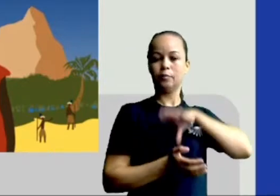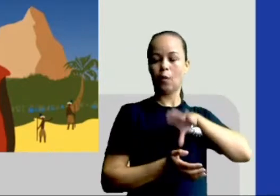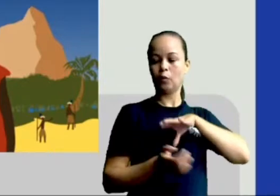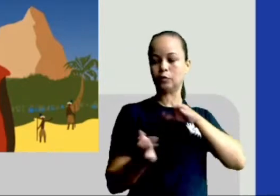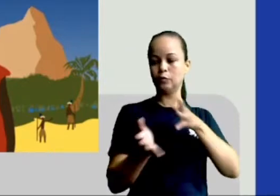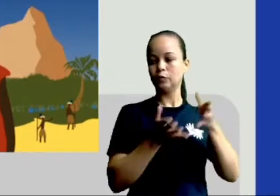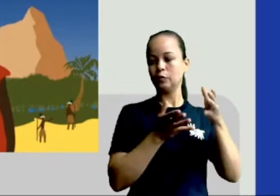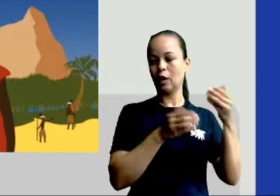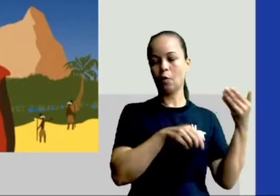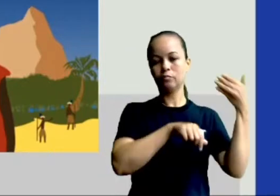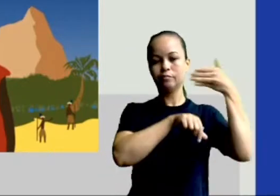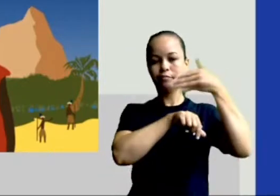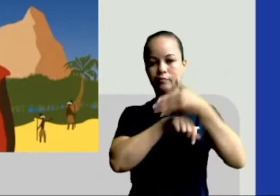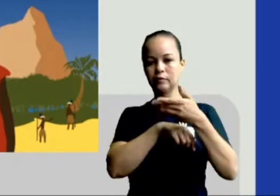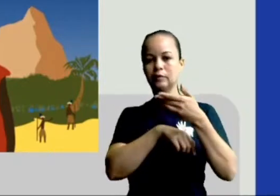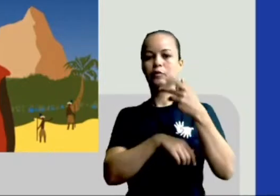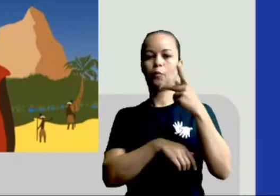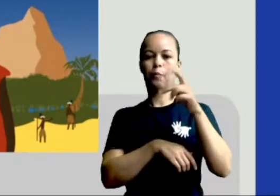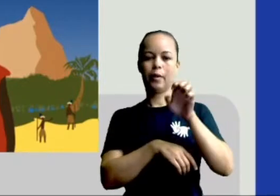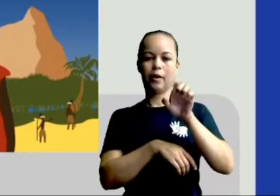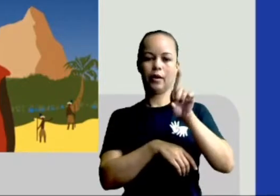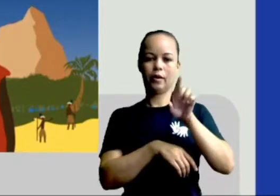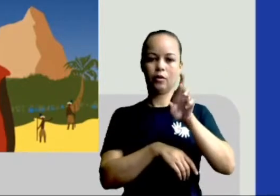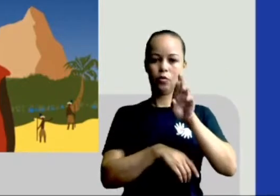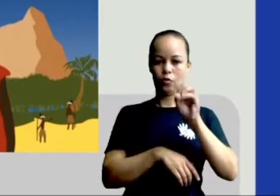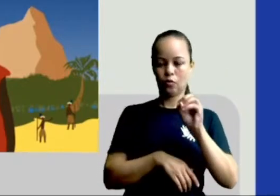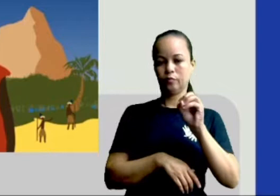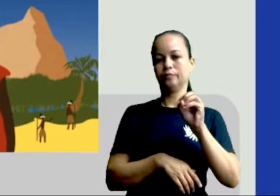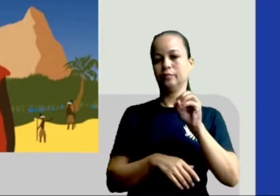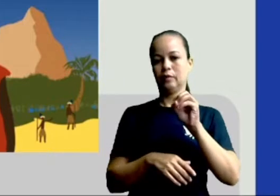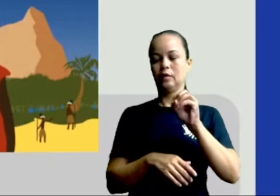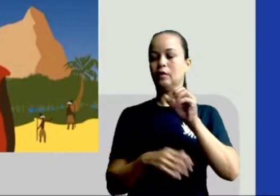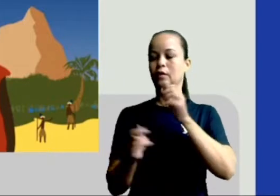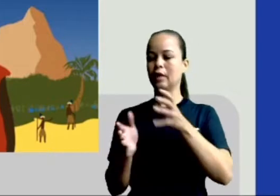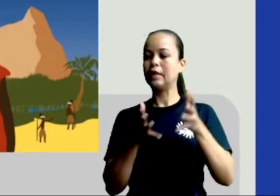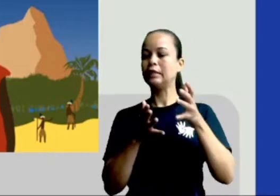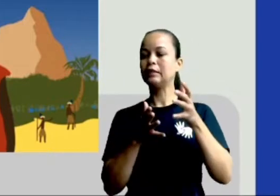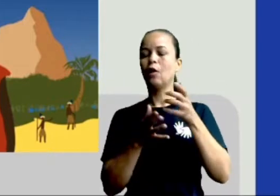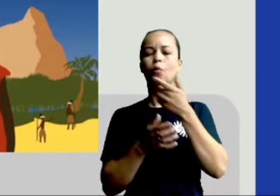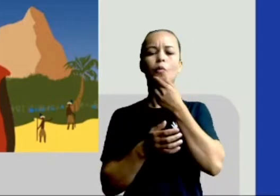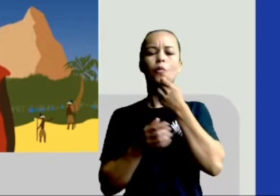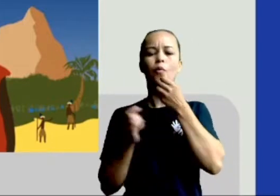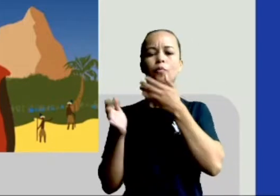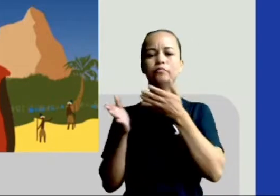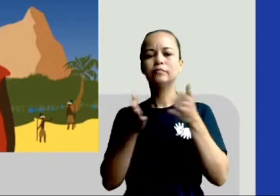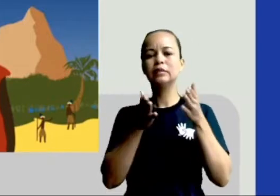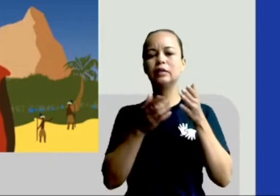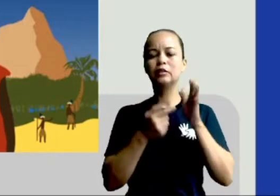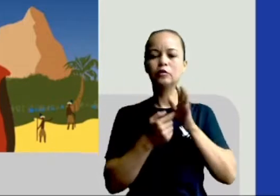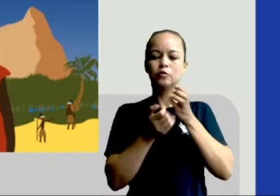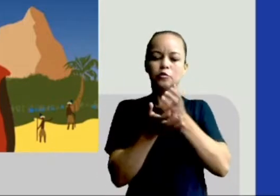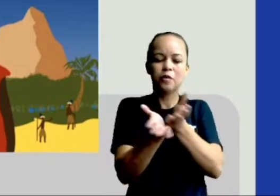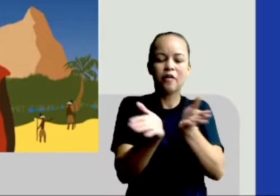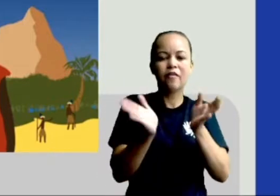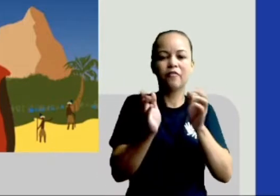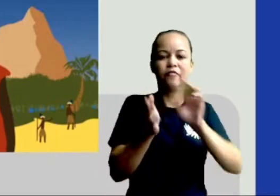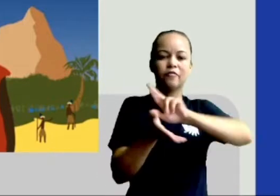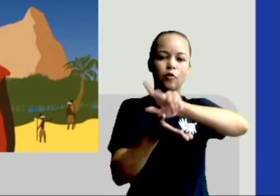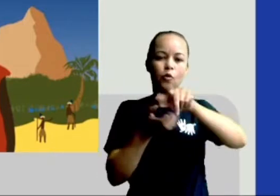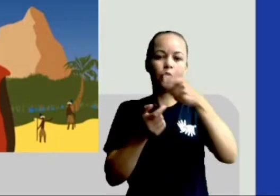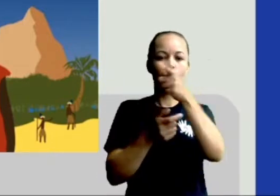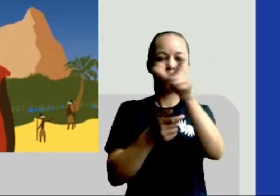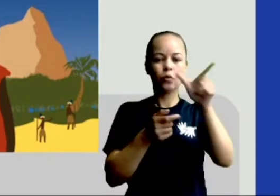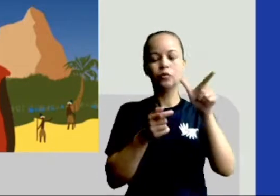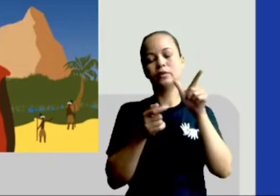e foram a caminho das Índias para descobrir, para desbravar novas terras. Aí encontraram o